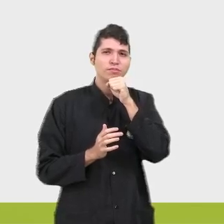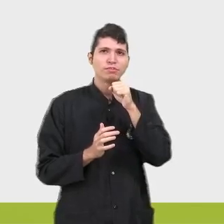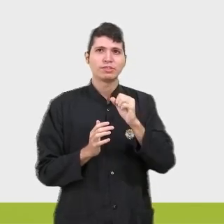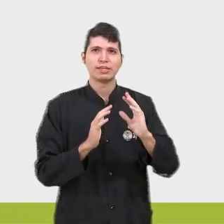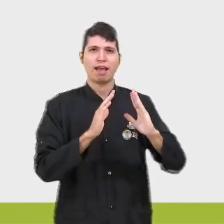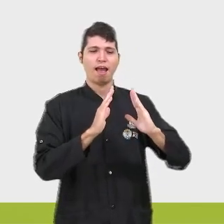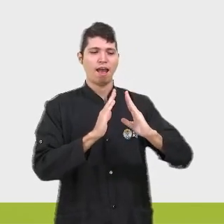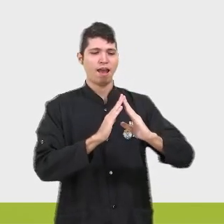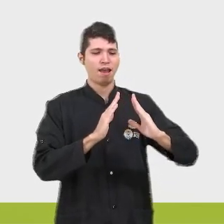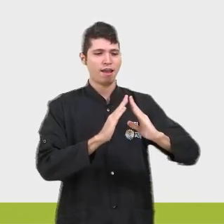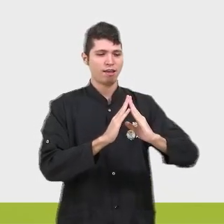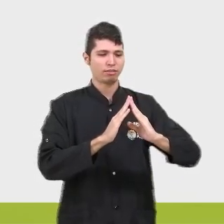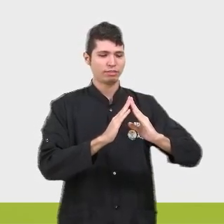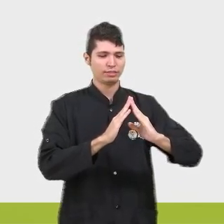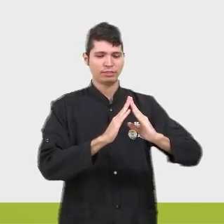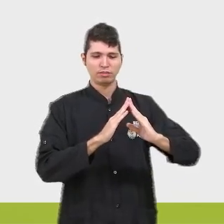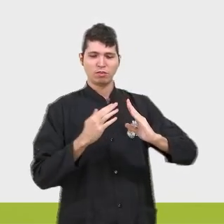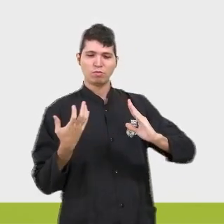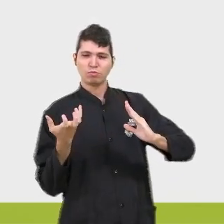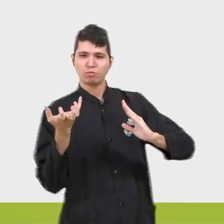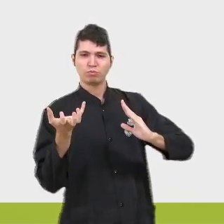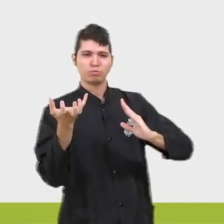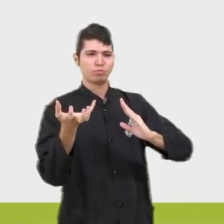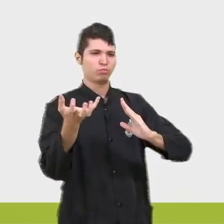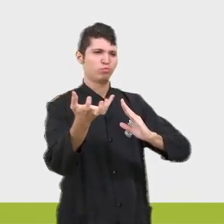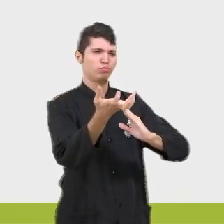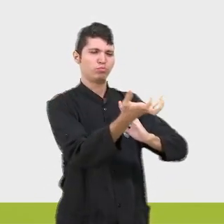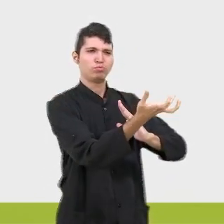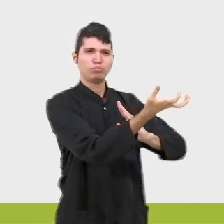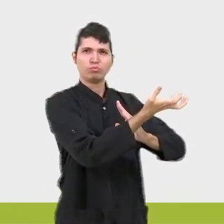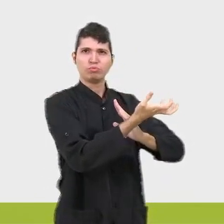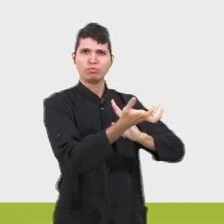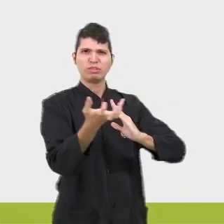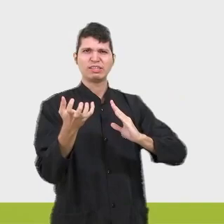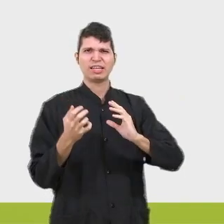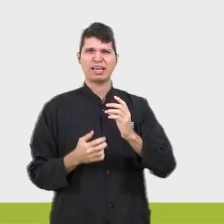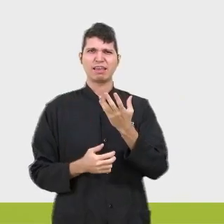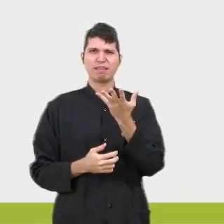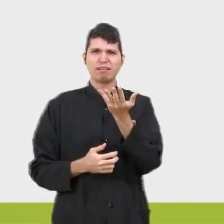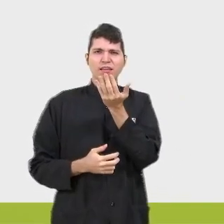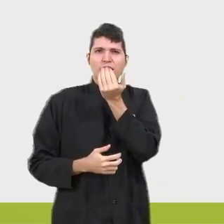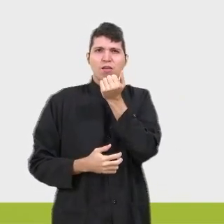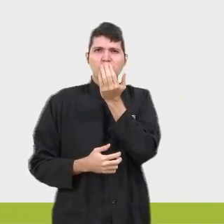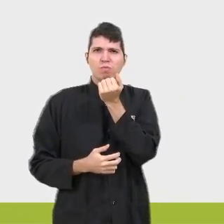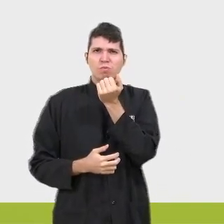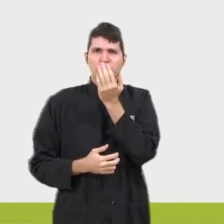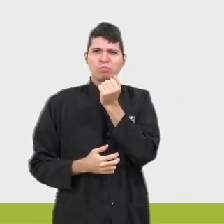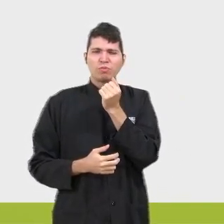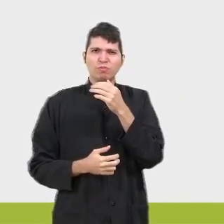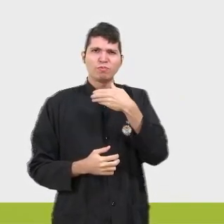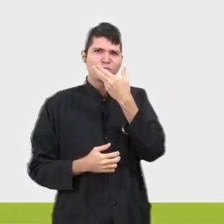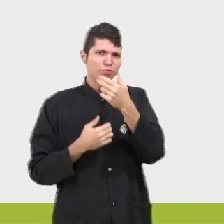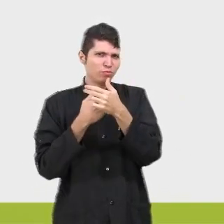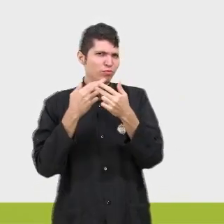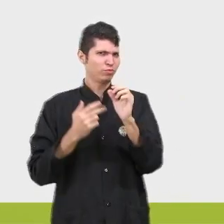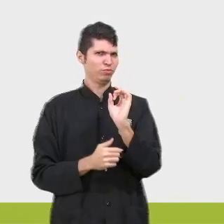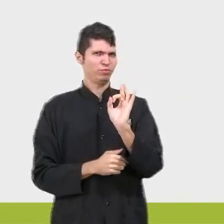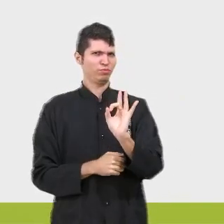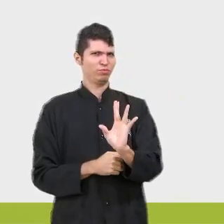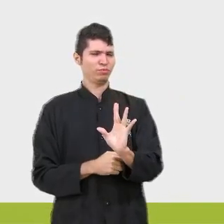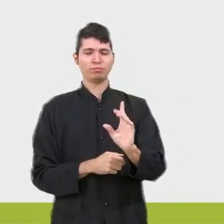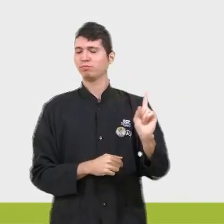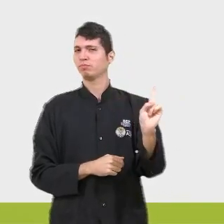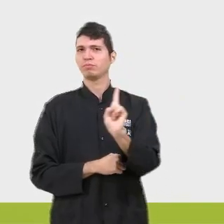esteja rodeada por fruteiras. Ah, mas será que ele só quer comer as frutas? O interesse dele é só as frutas?